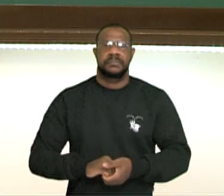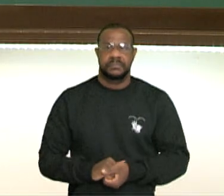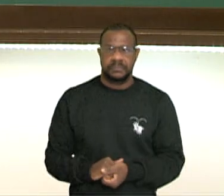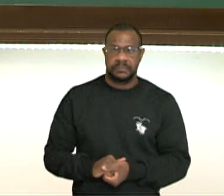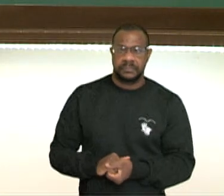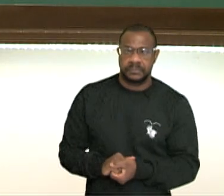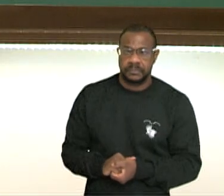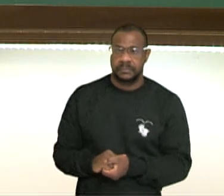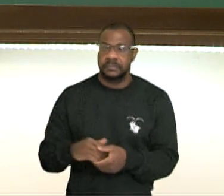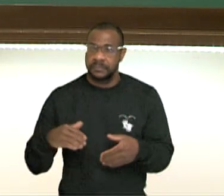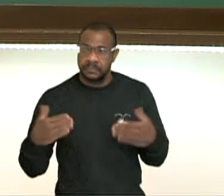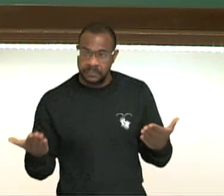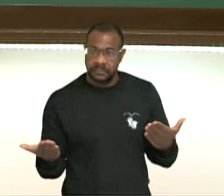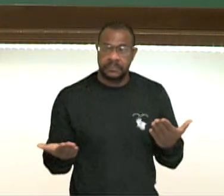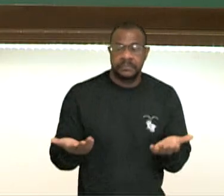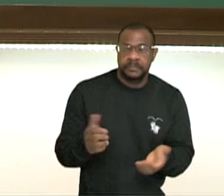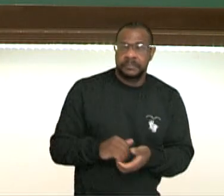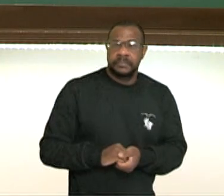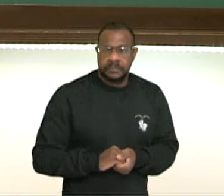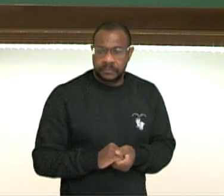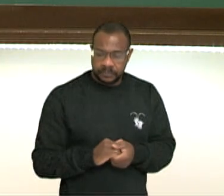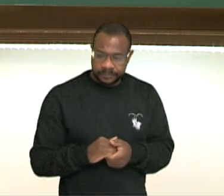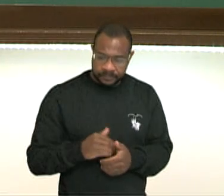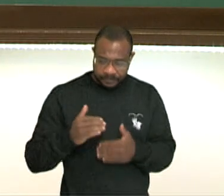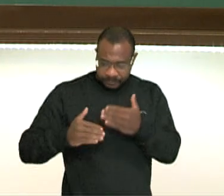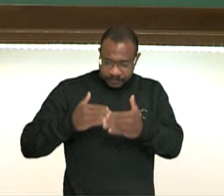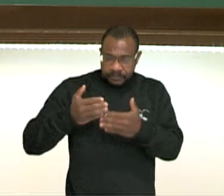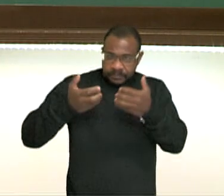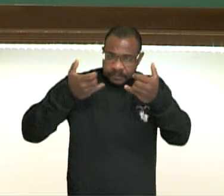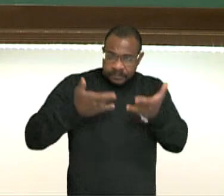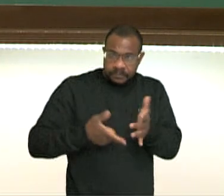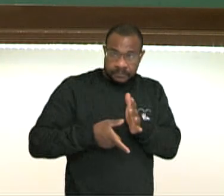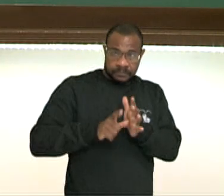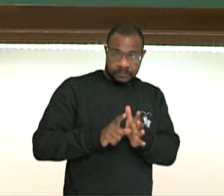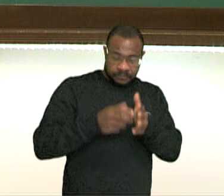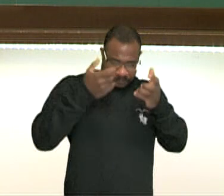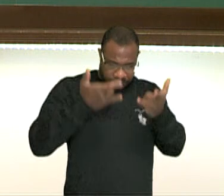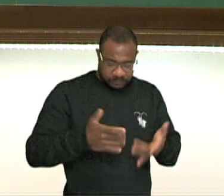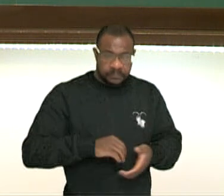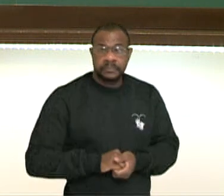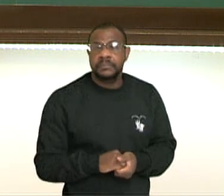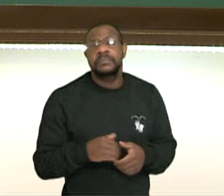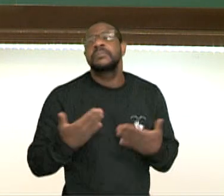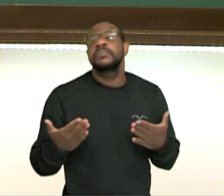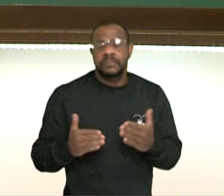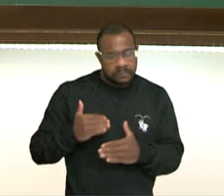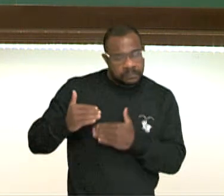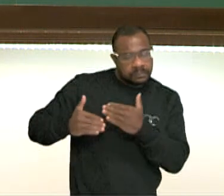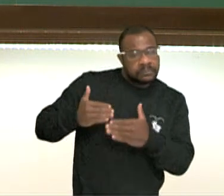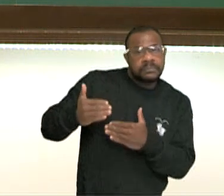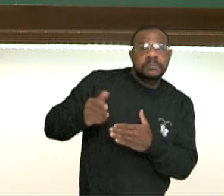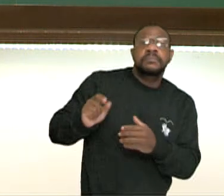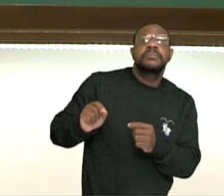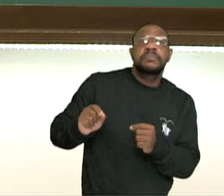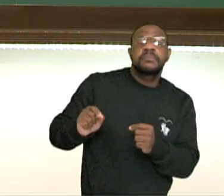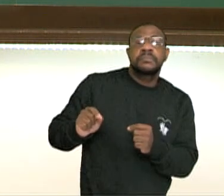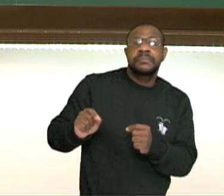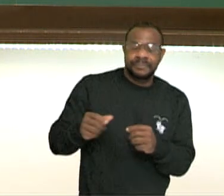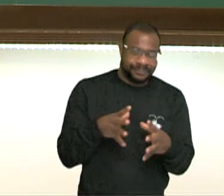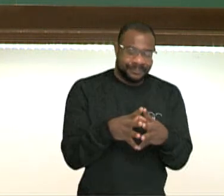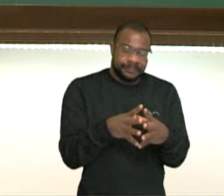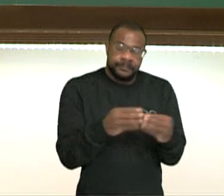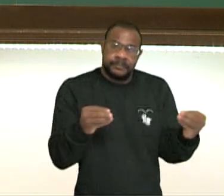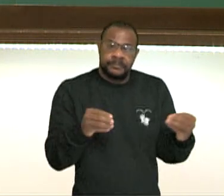Tal processo remete àquilo que foi dito anteriormente. Qual era o processo que estava sendo dito anteriormente? Processo de